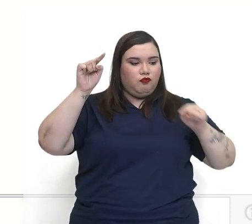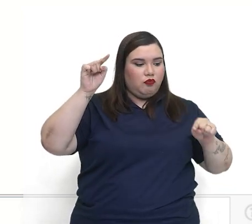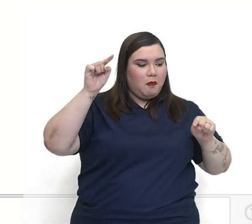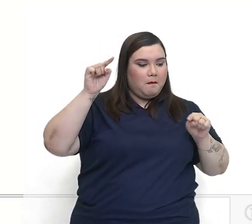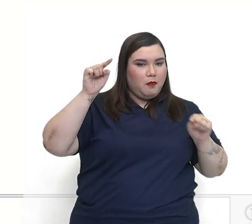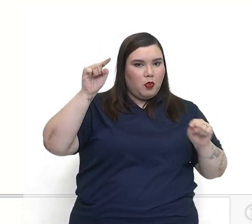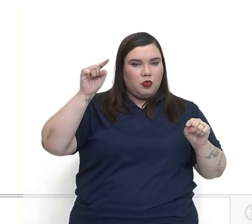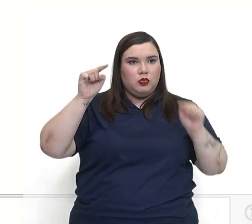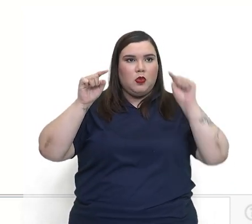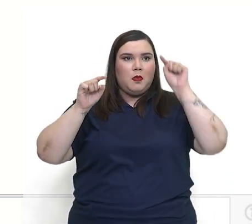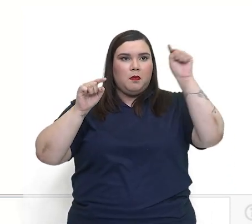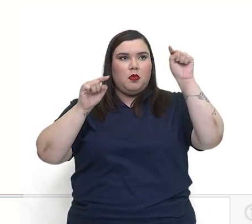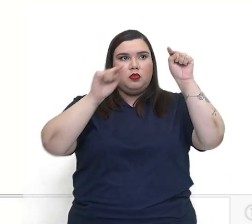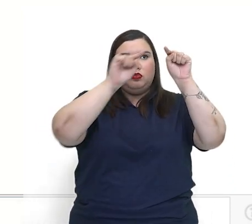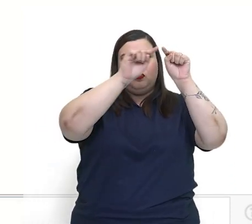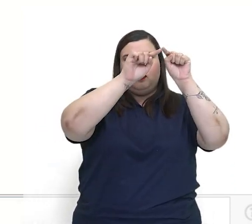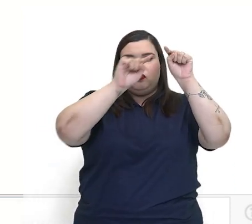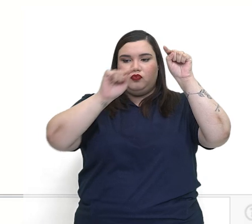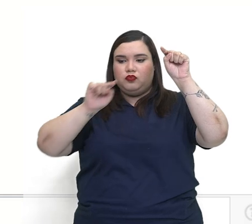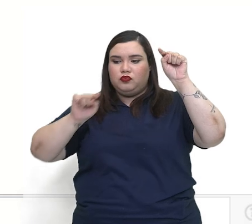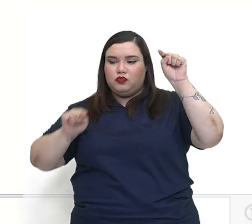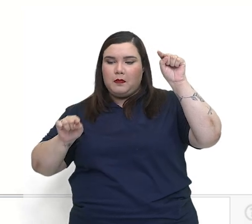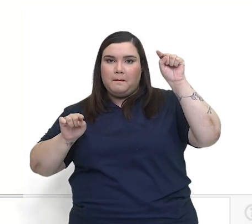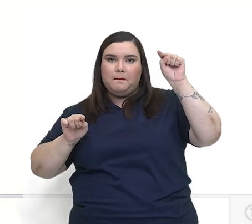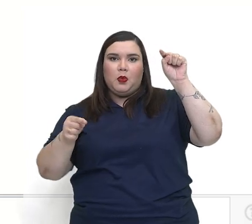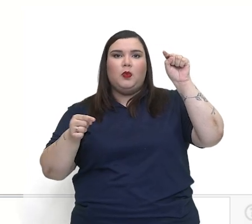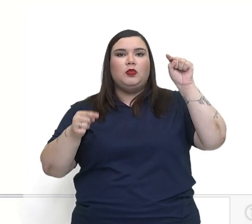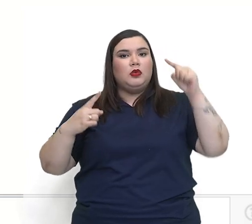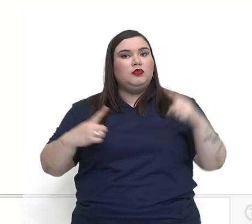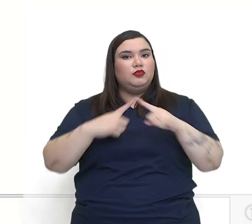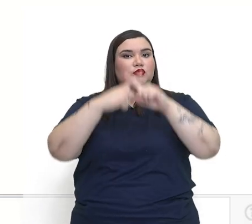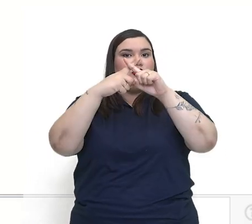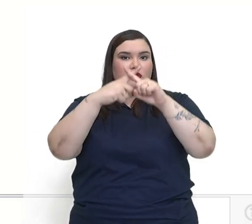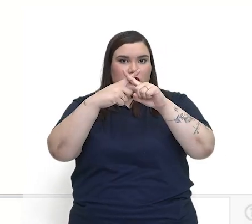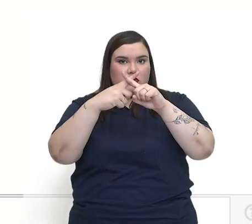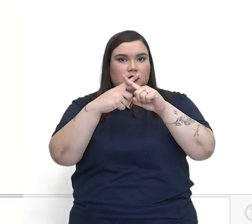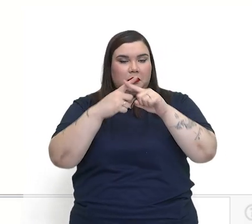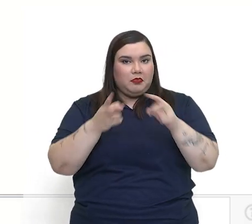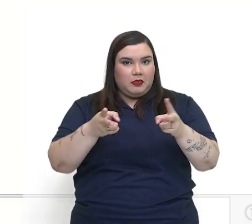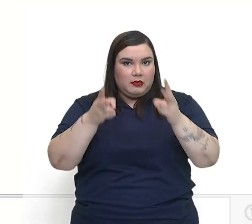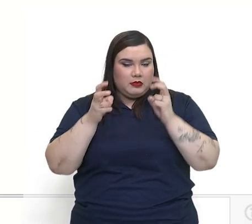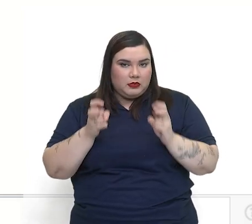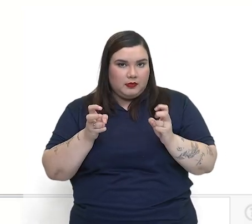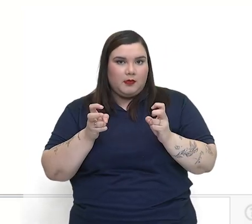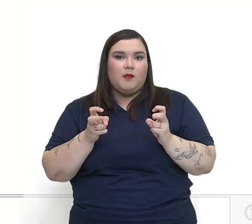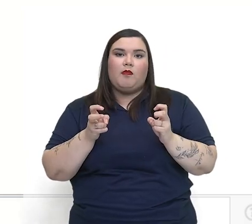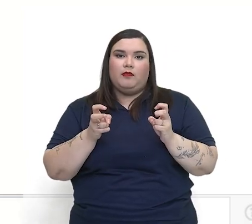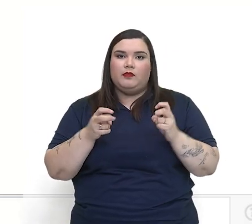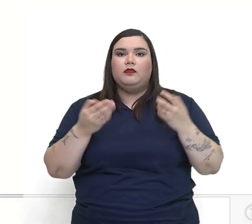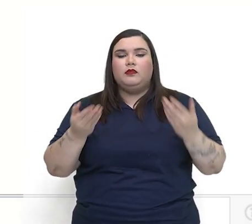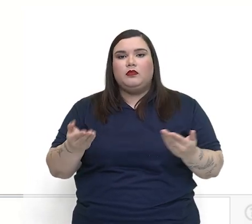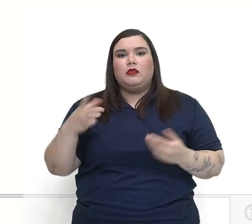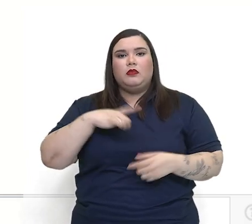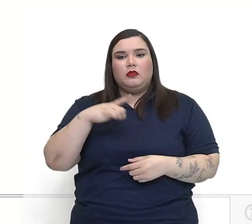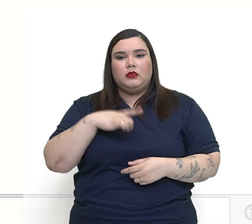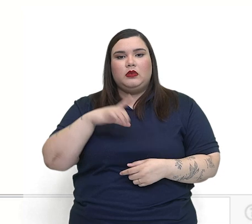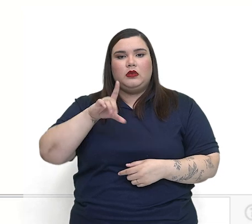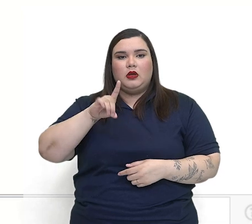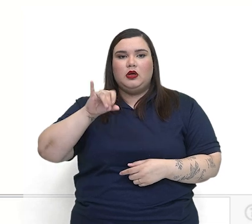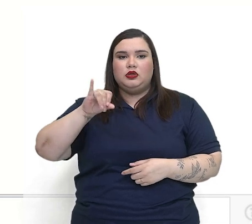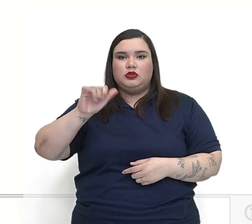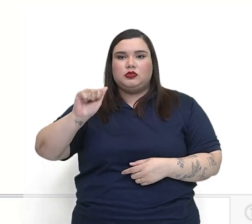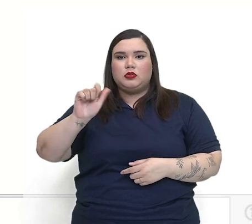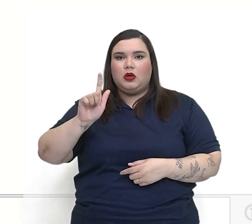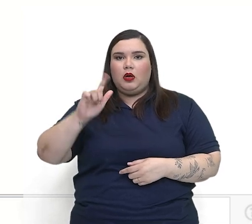Não vai existir uma diagonal que vai, né, de um vértice para o outro consecutivo, né? Sempre, né,